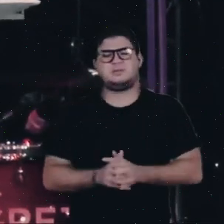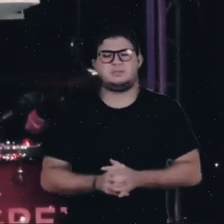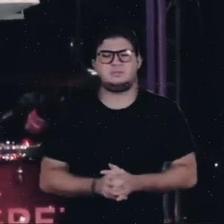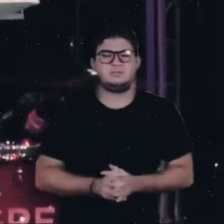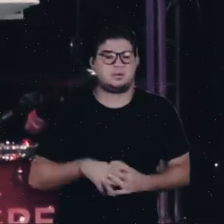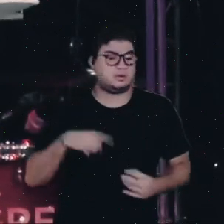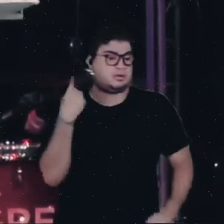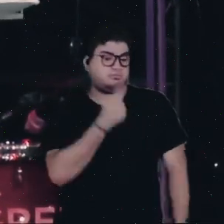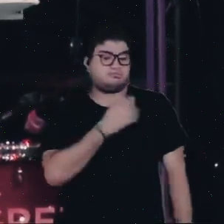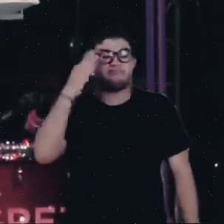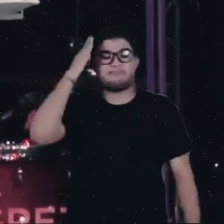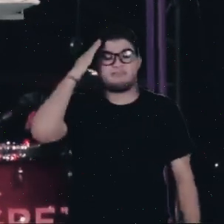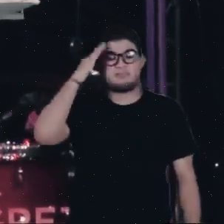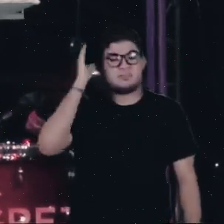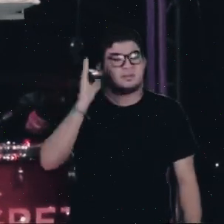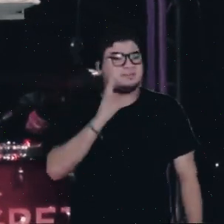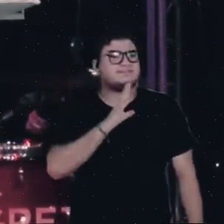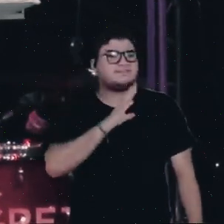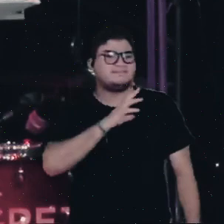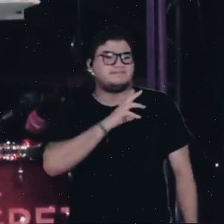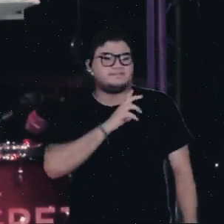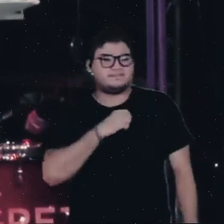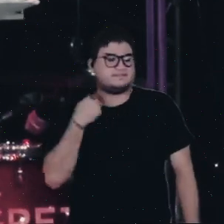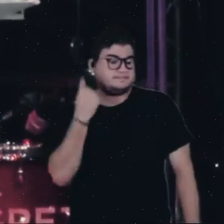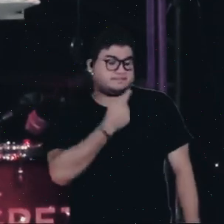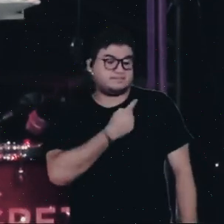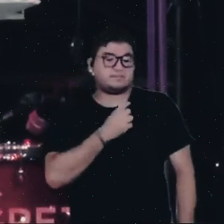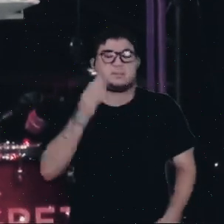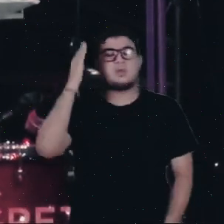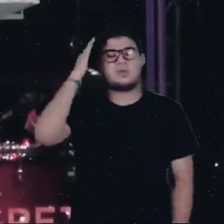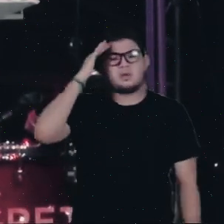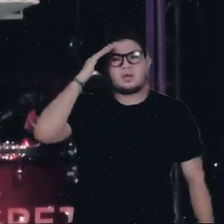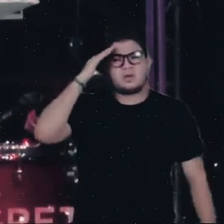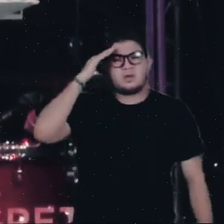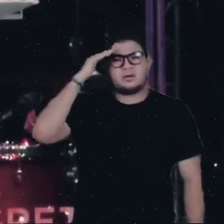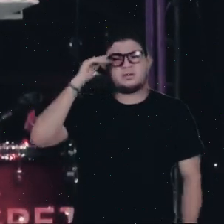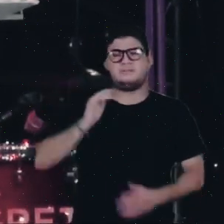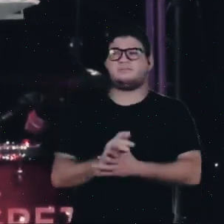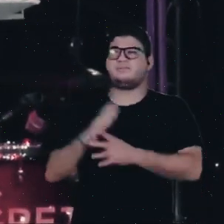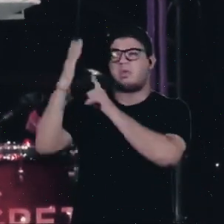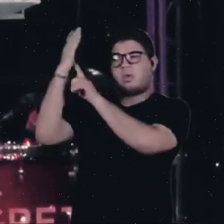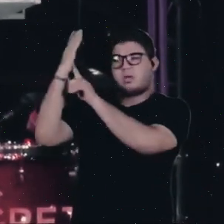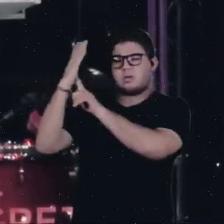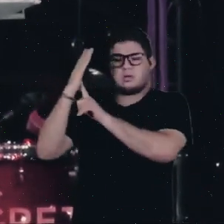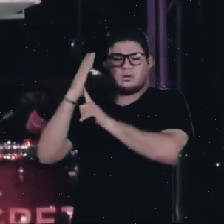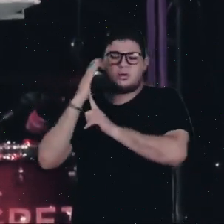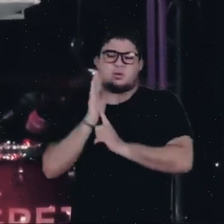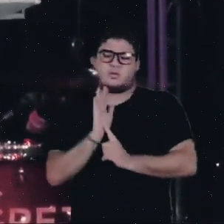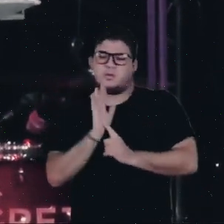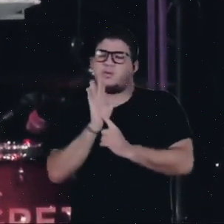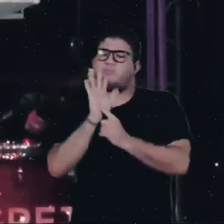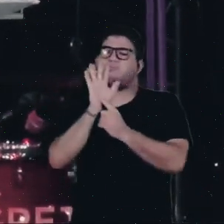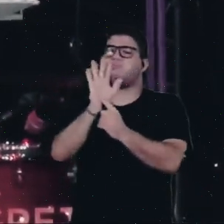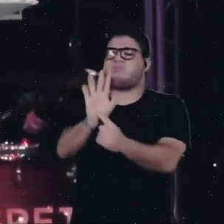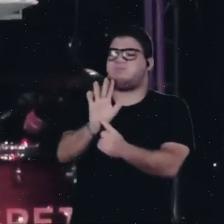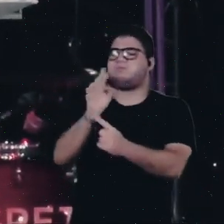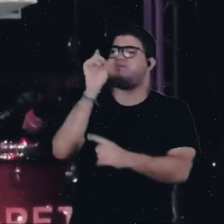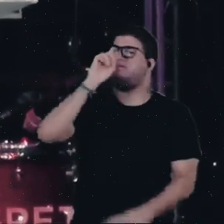E quando a gente pensa em amor, a gente pensa na própria manifestação